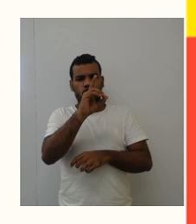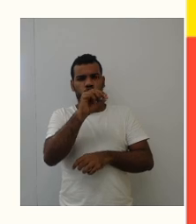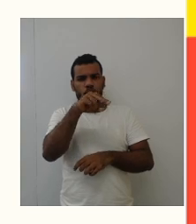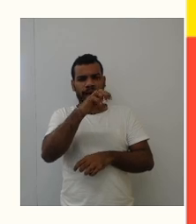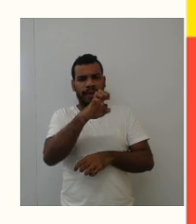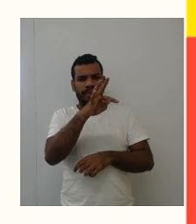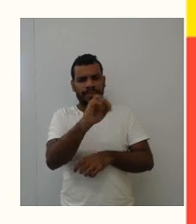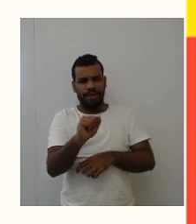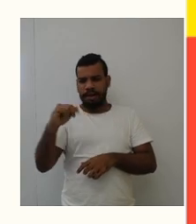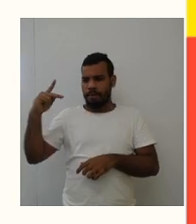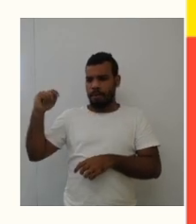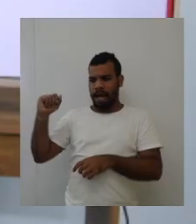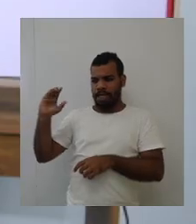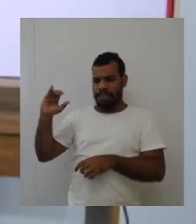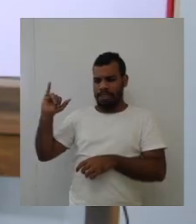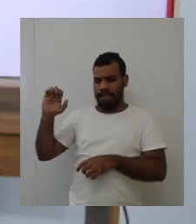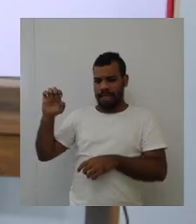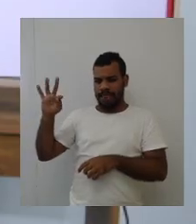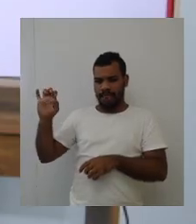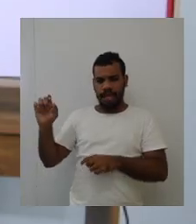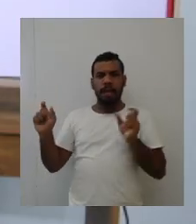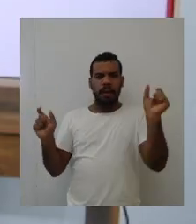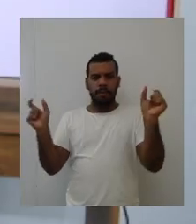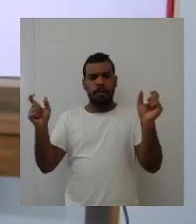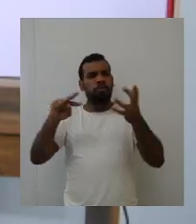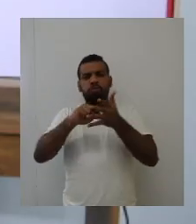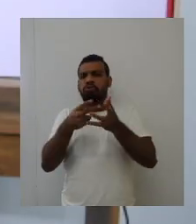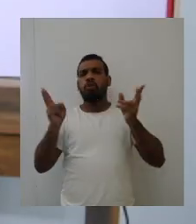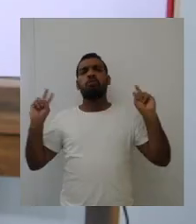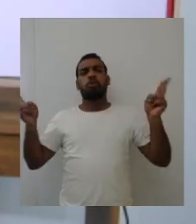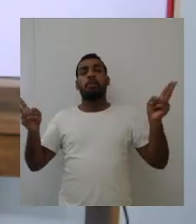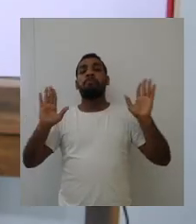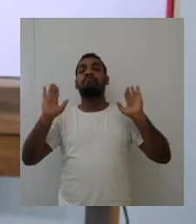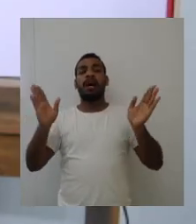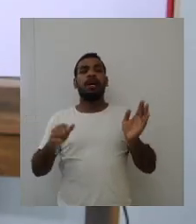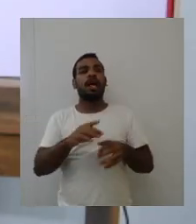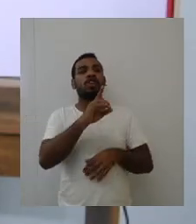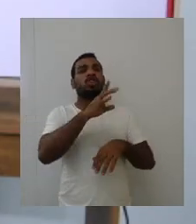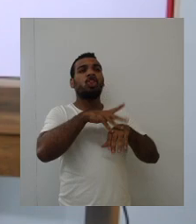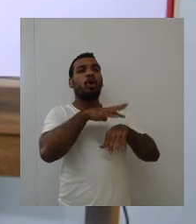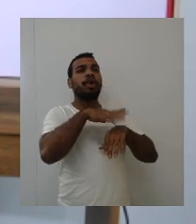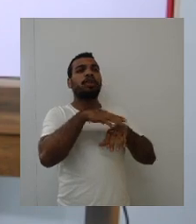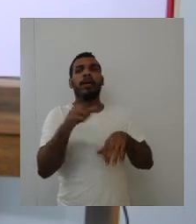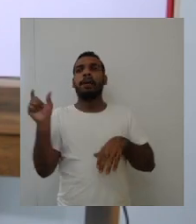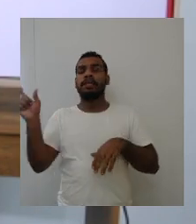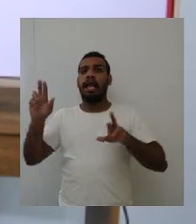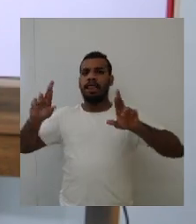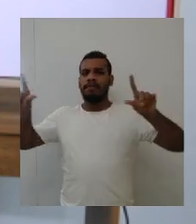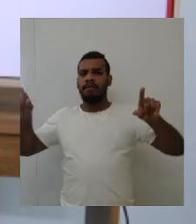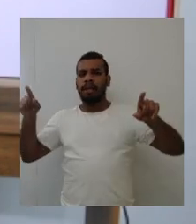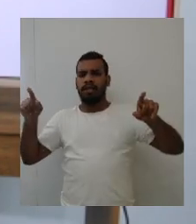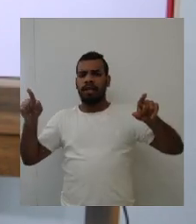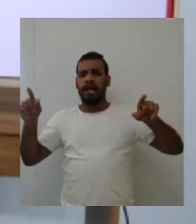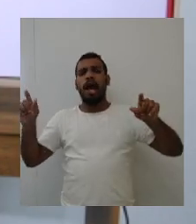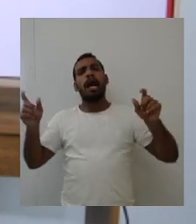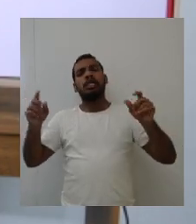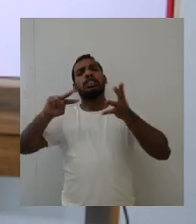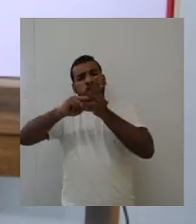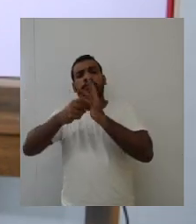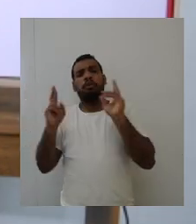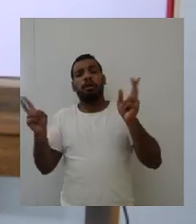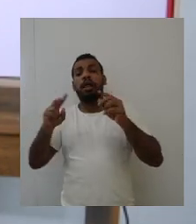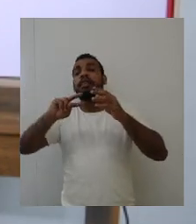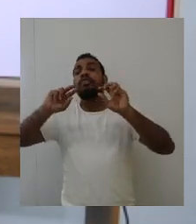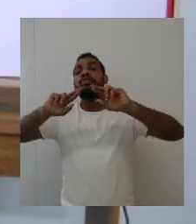evitar repetição, né? E essa é uma função da coesão também, evitar essa repetição. E aí a gente tem conexão de palavras, orações,